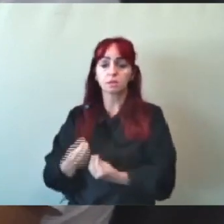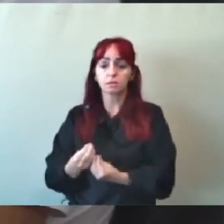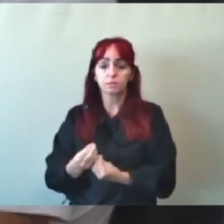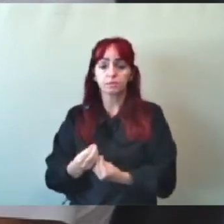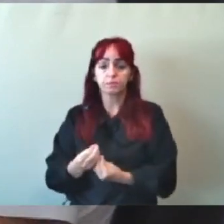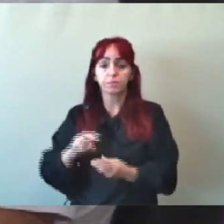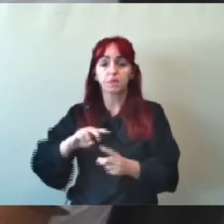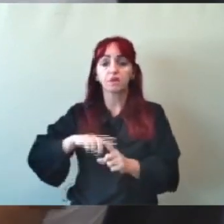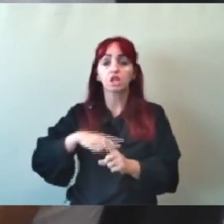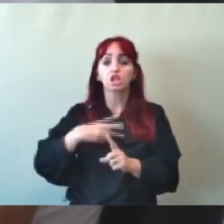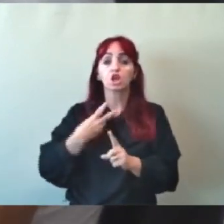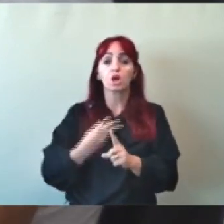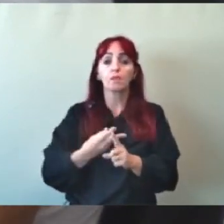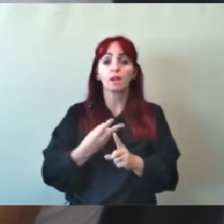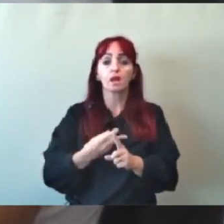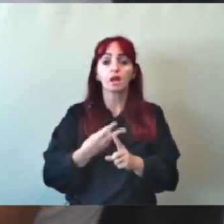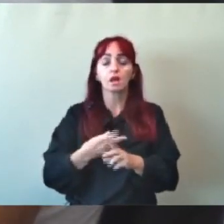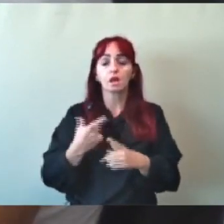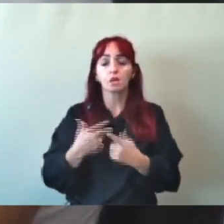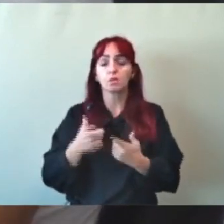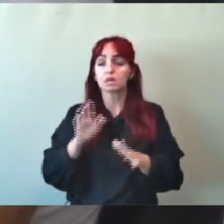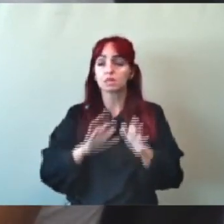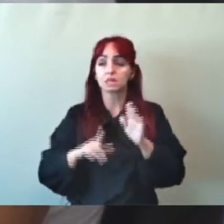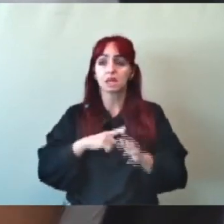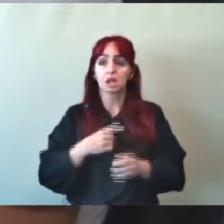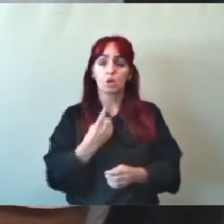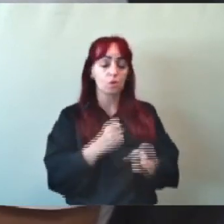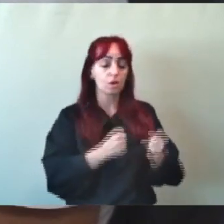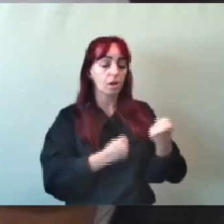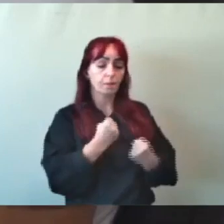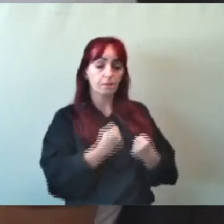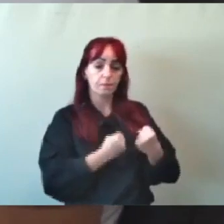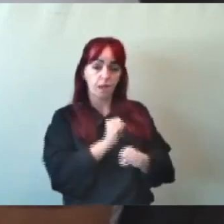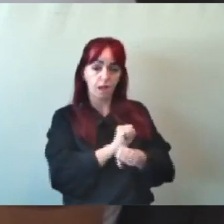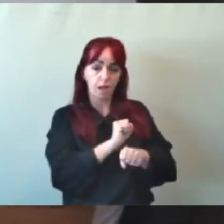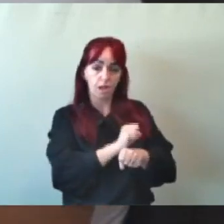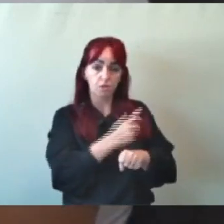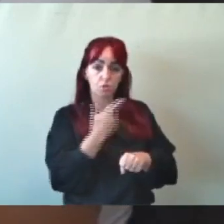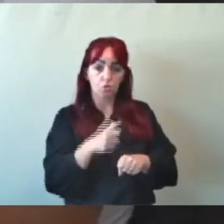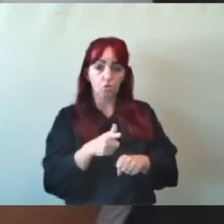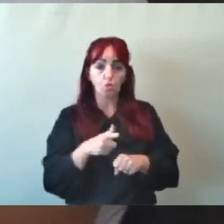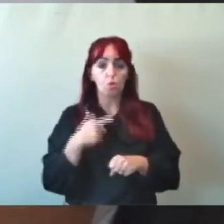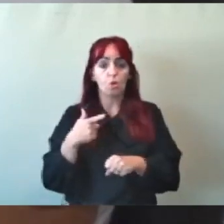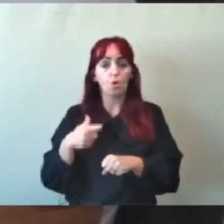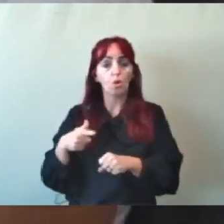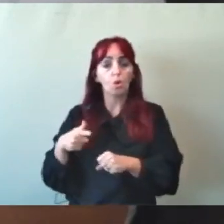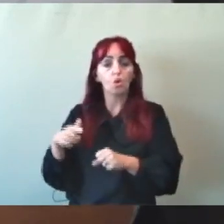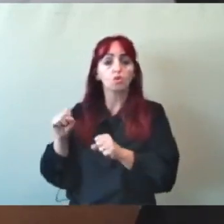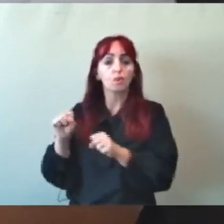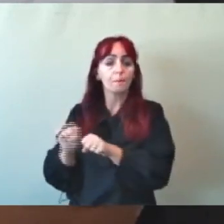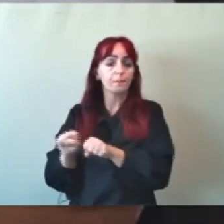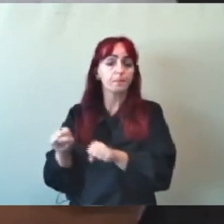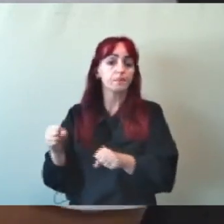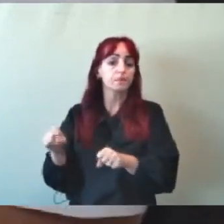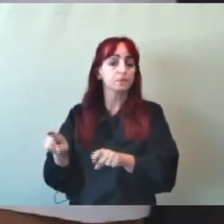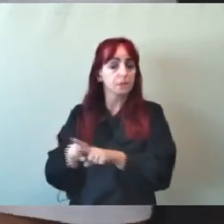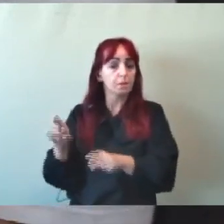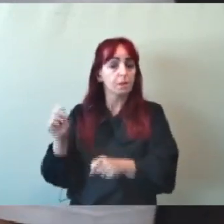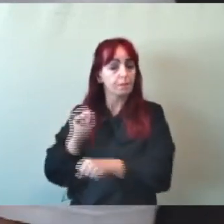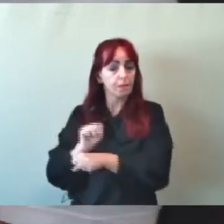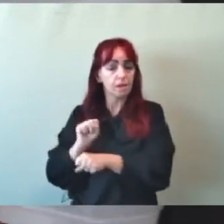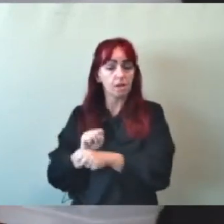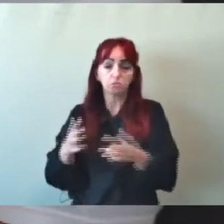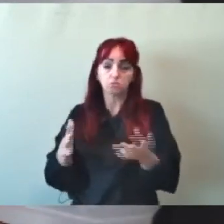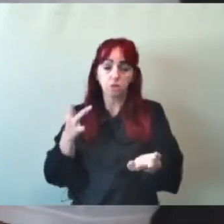porque quando tem um carro parado, o outro não transita. Então, esse problema é um problema fácil de consertar, uma obra barata, não é uma